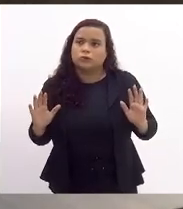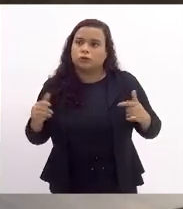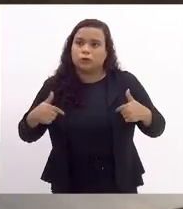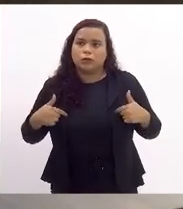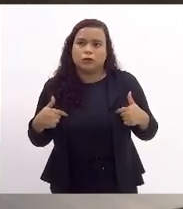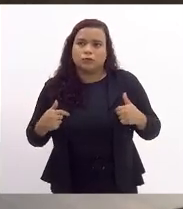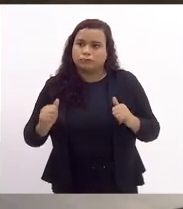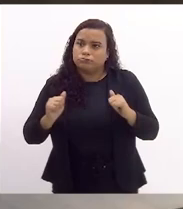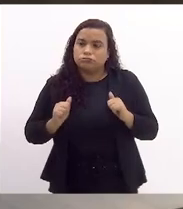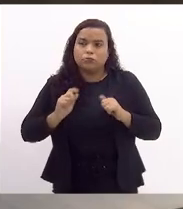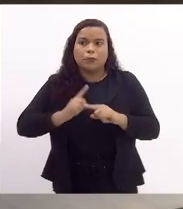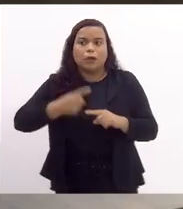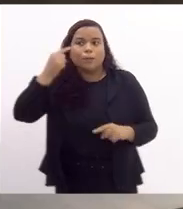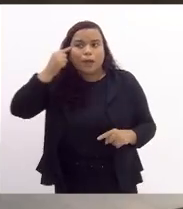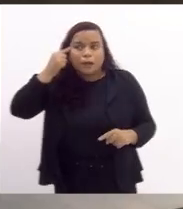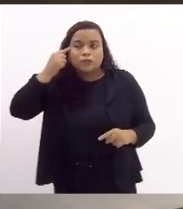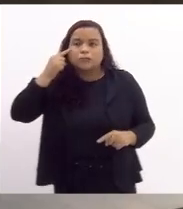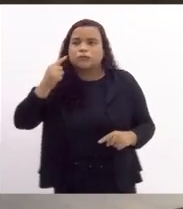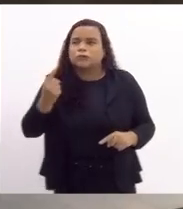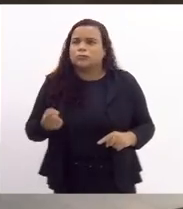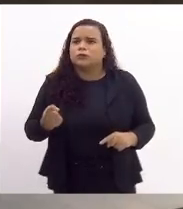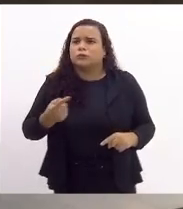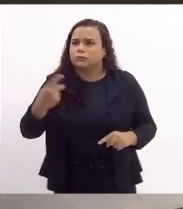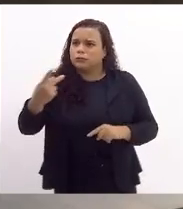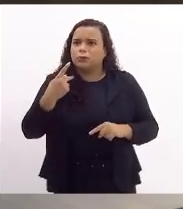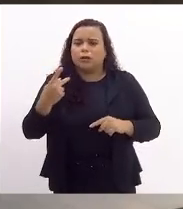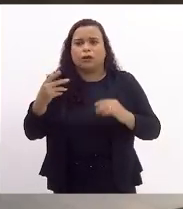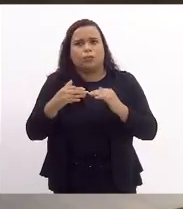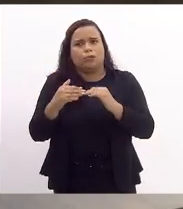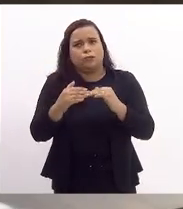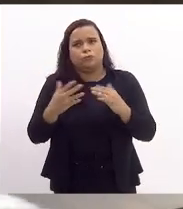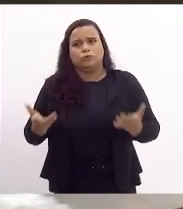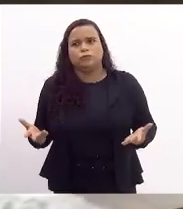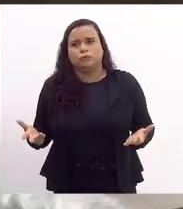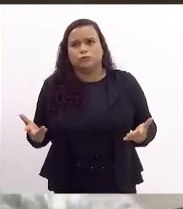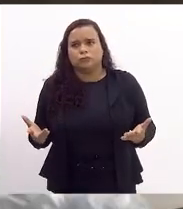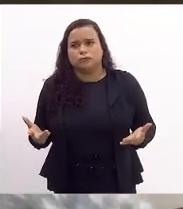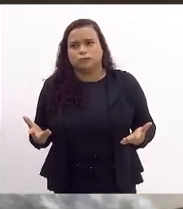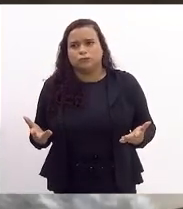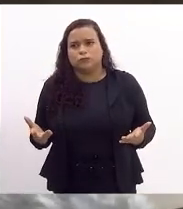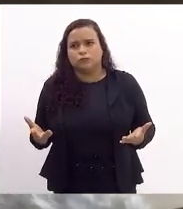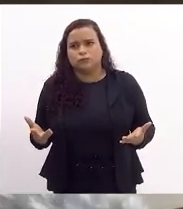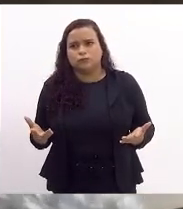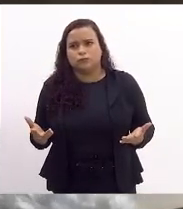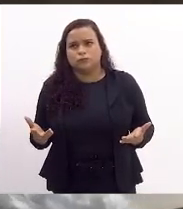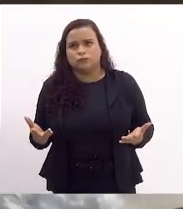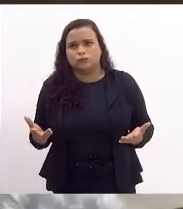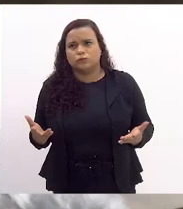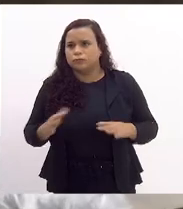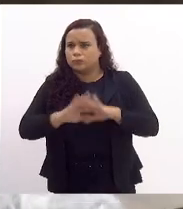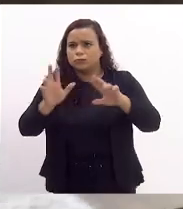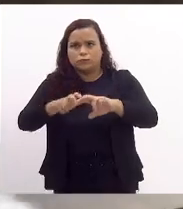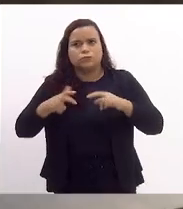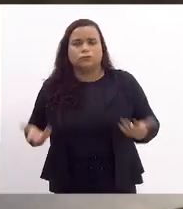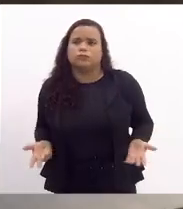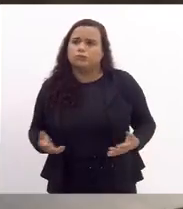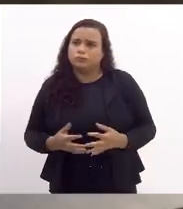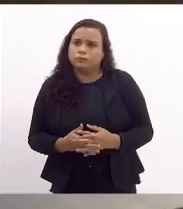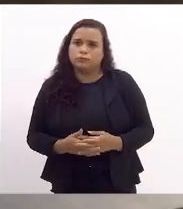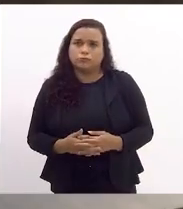ou a como odeio porque eu entendi que havia acordo É só por